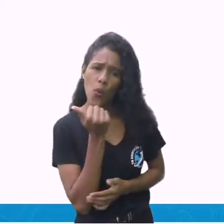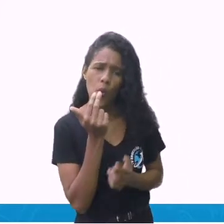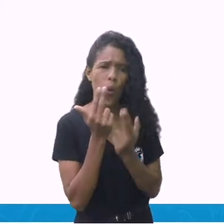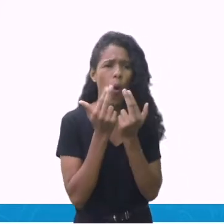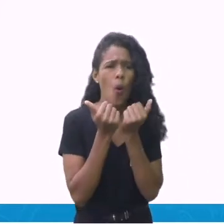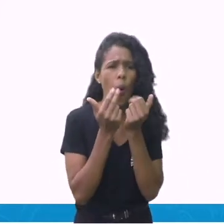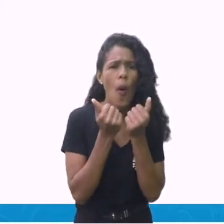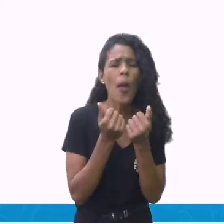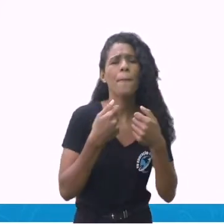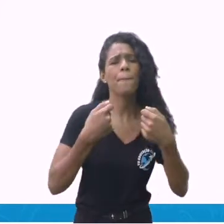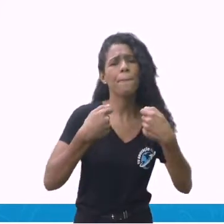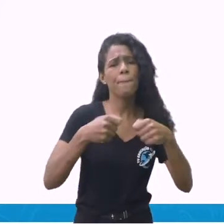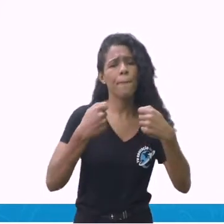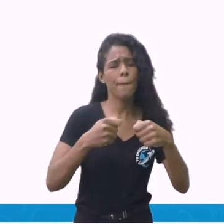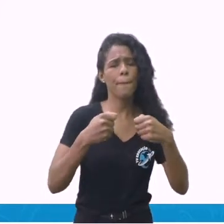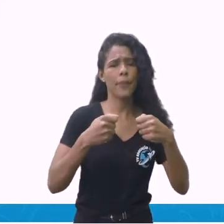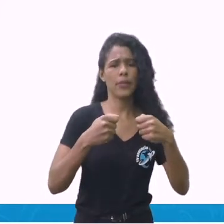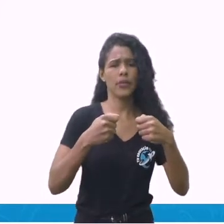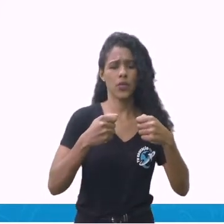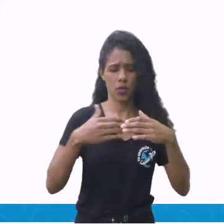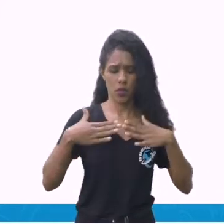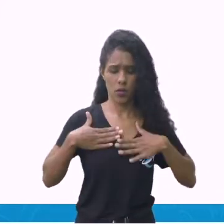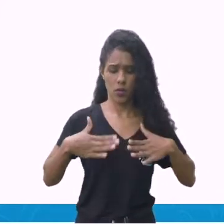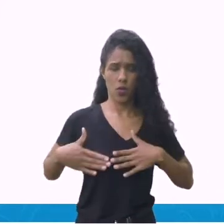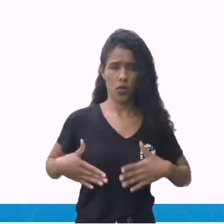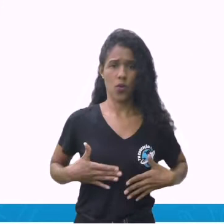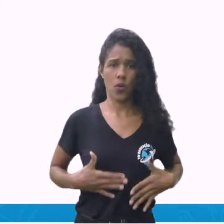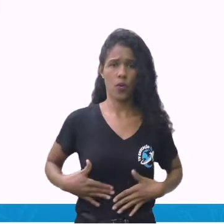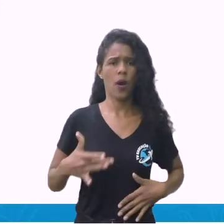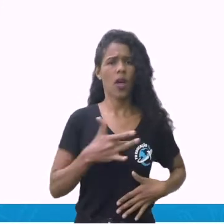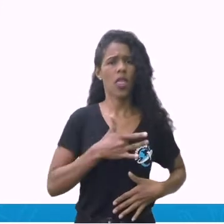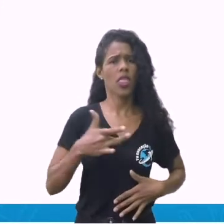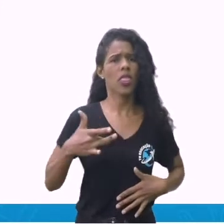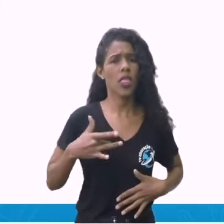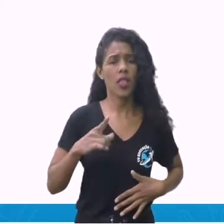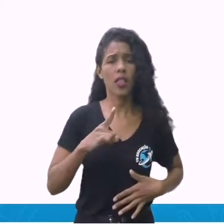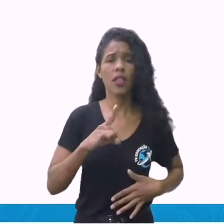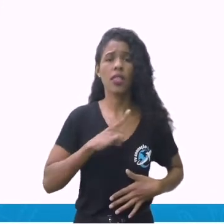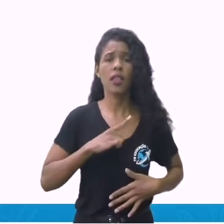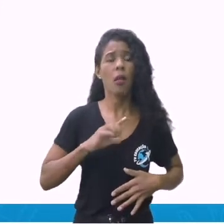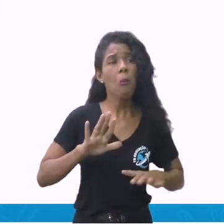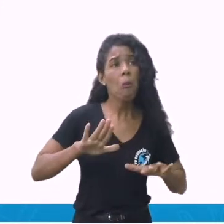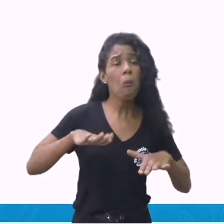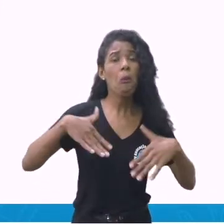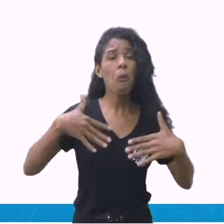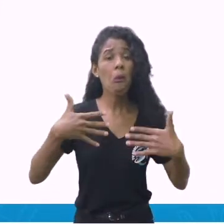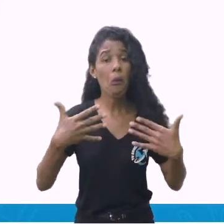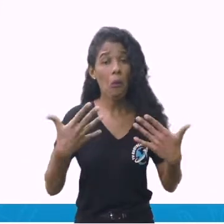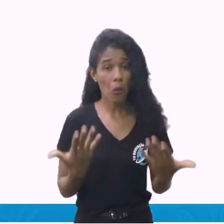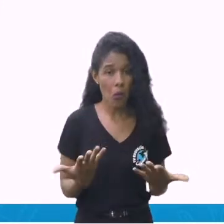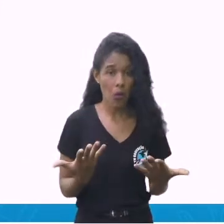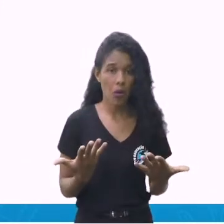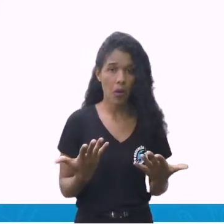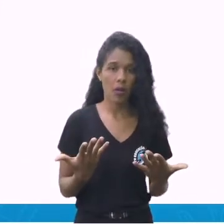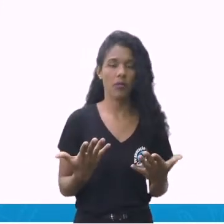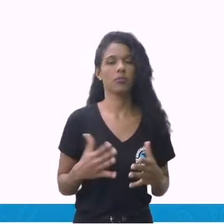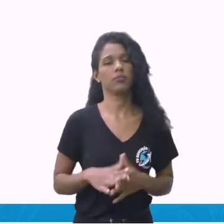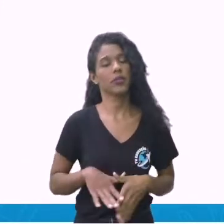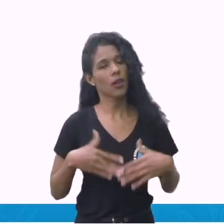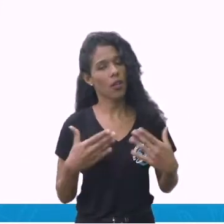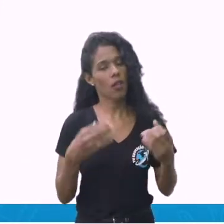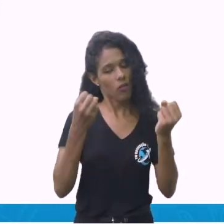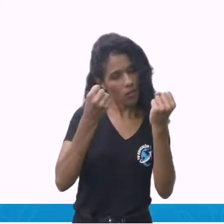saudável? Então, eu vou explicar aí os nutrientes e vou explicar em quais alimentos nós temos esses